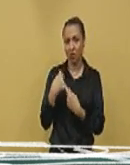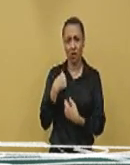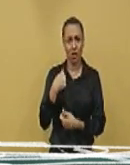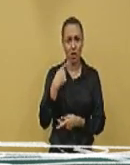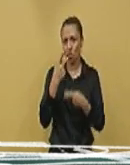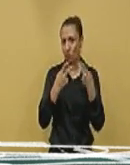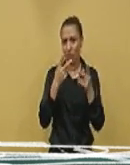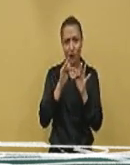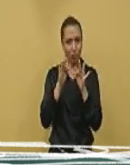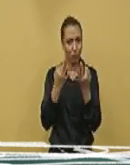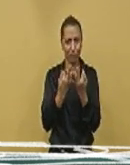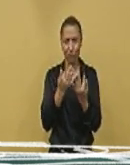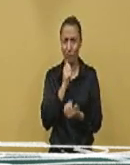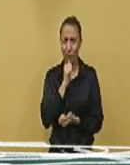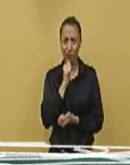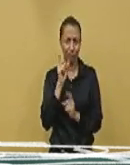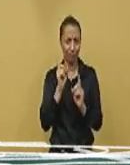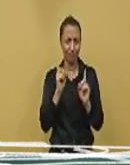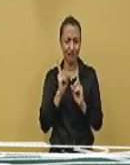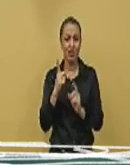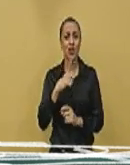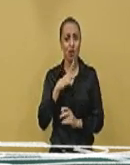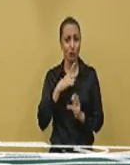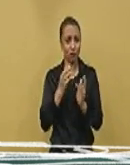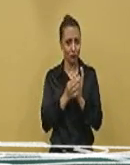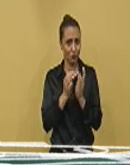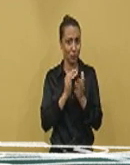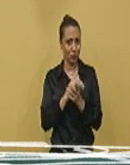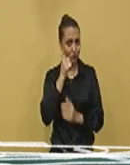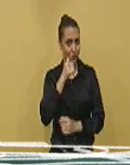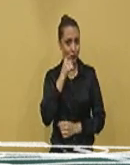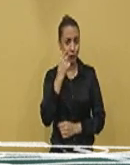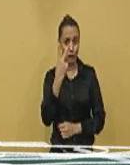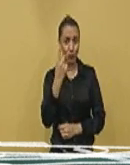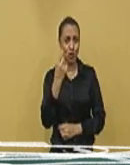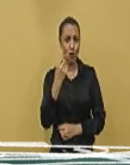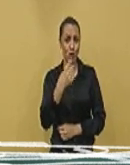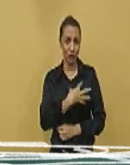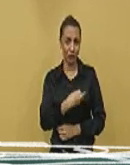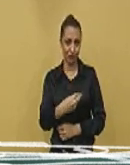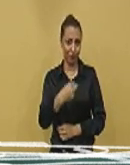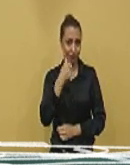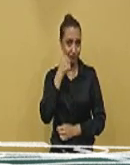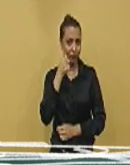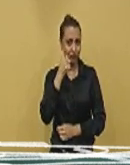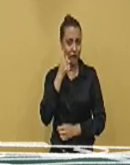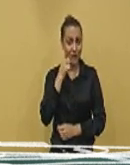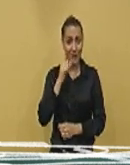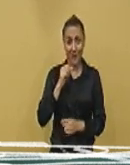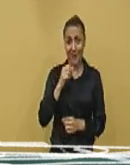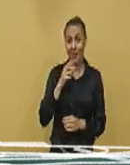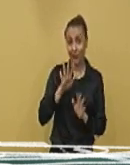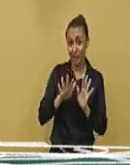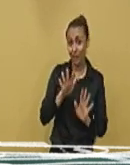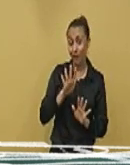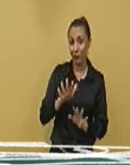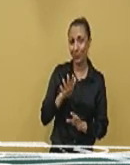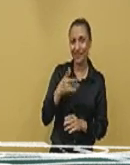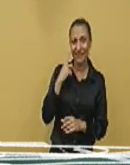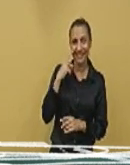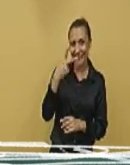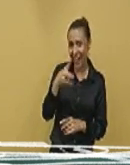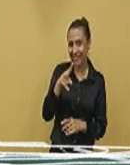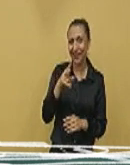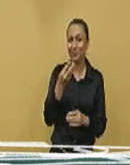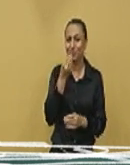minha família ainda, né? Eu tenho uma mulher e 2 filhas, inclusive elas devem estar assistindo, né? Então, um beijo para a minha